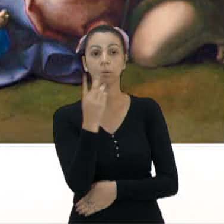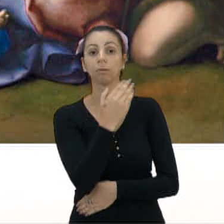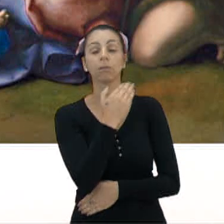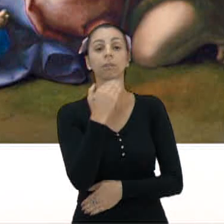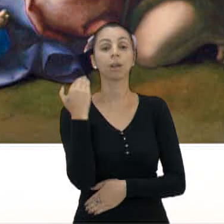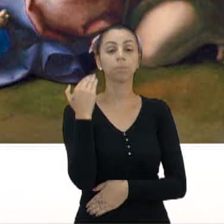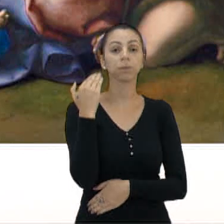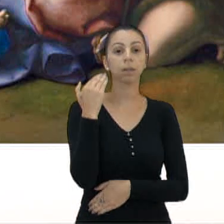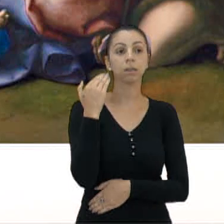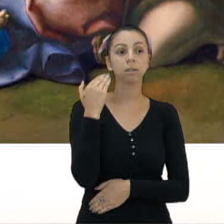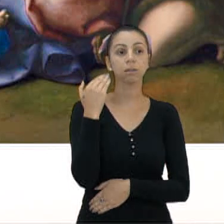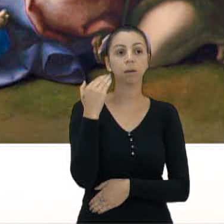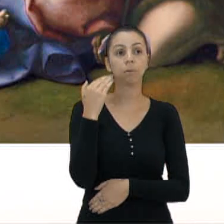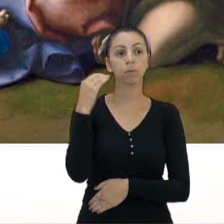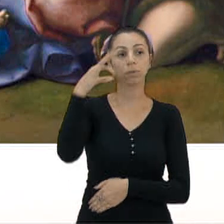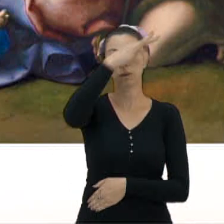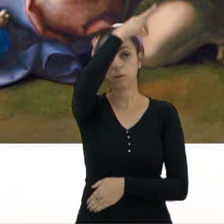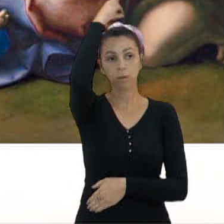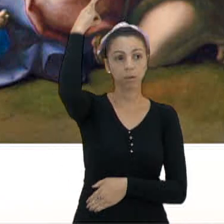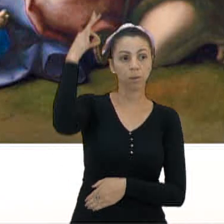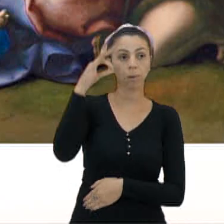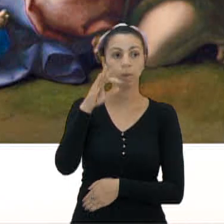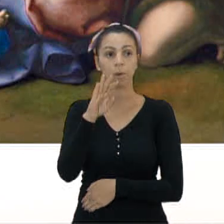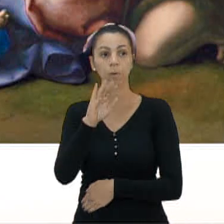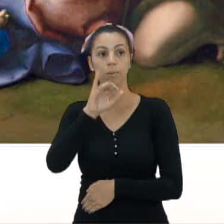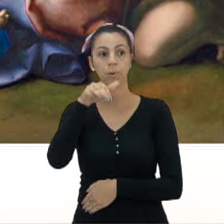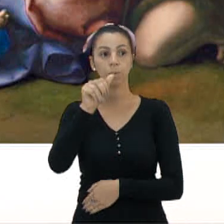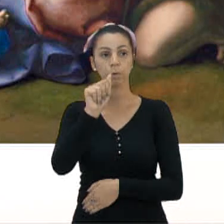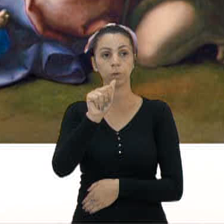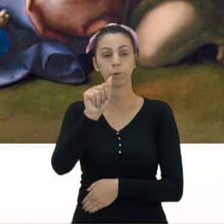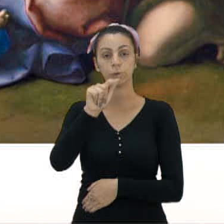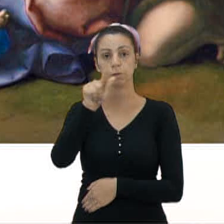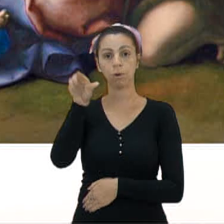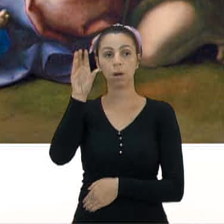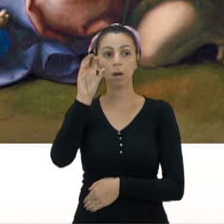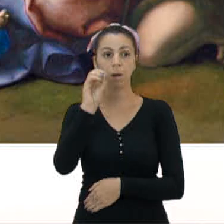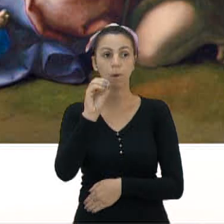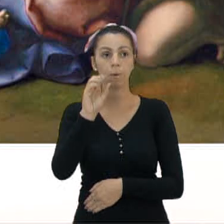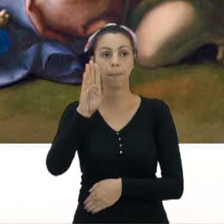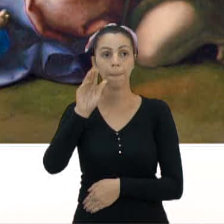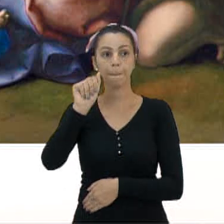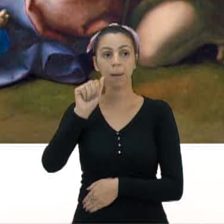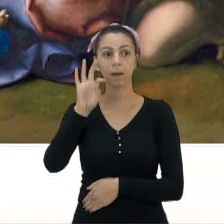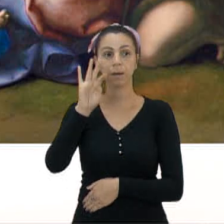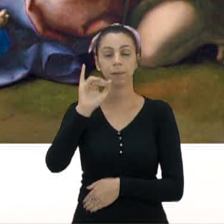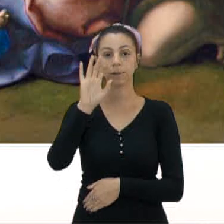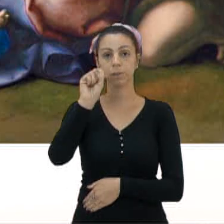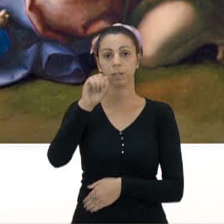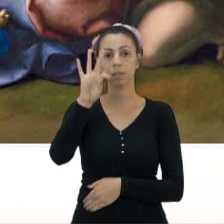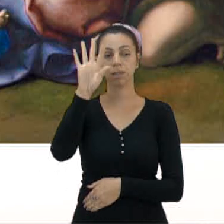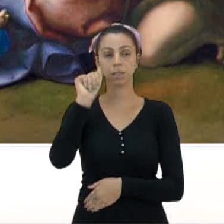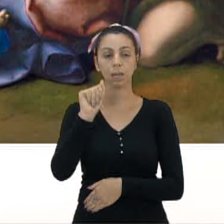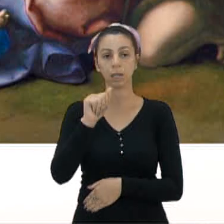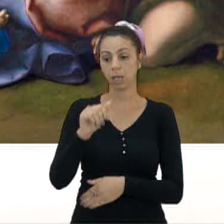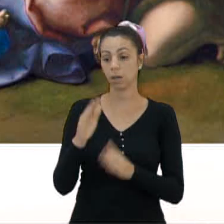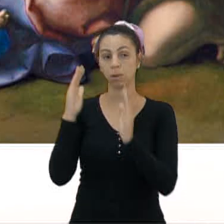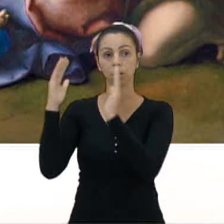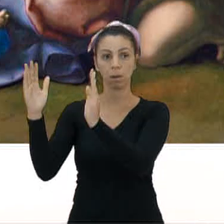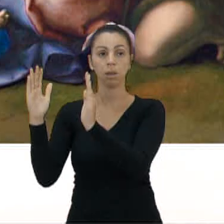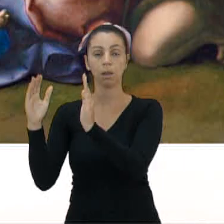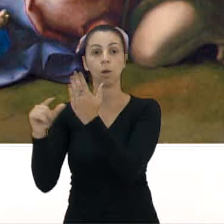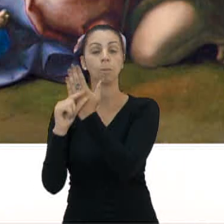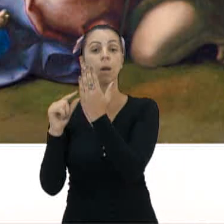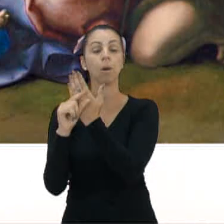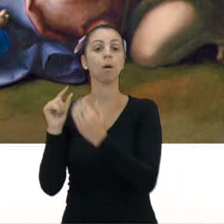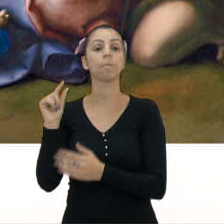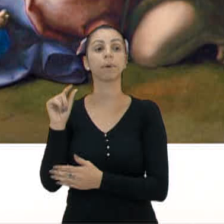João Batista, mais uma obra do mestre Caravaggio, e na Madonna com Diadema Azul, né? Uma obra do Rafael.